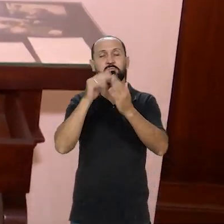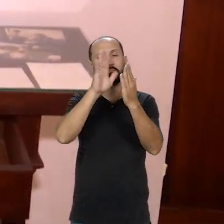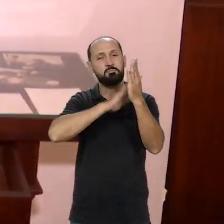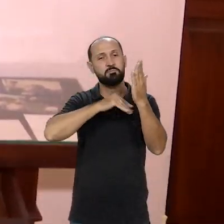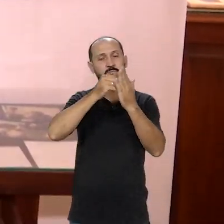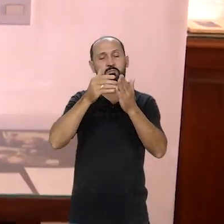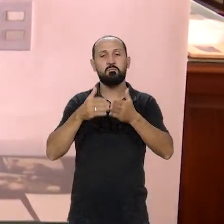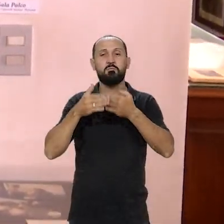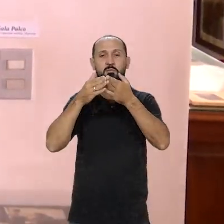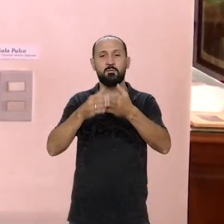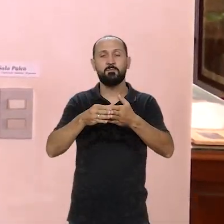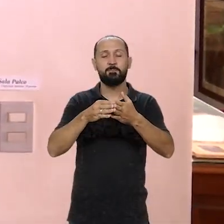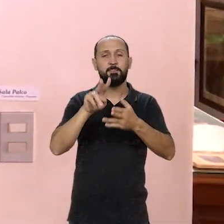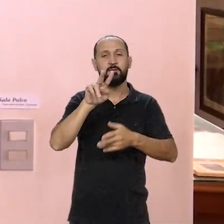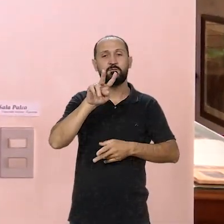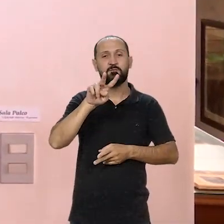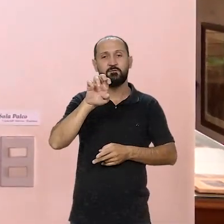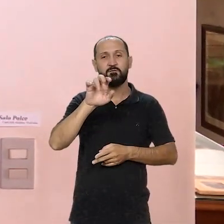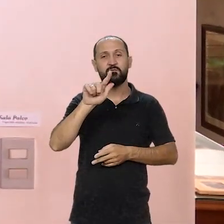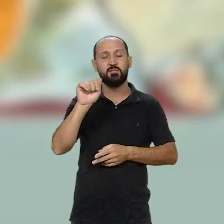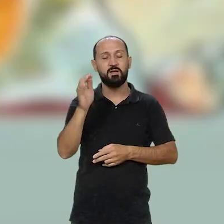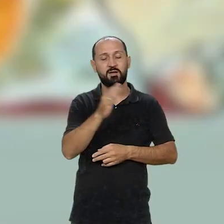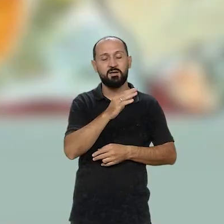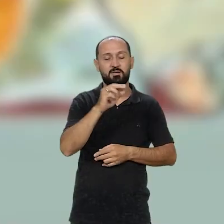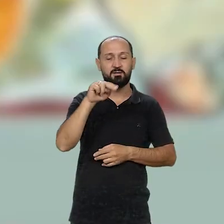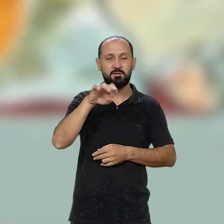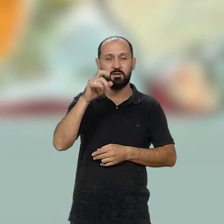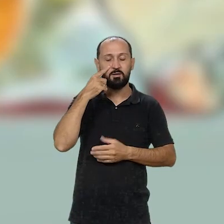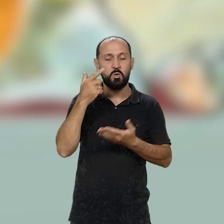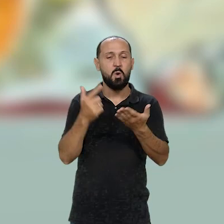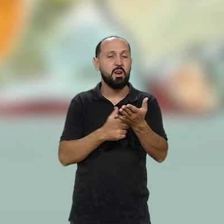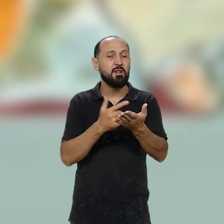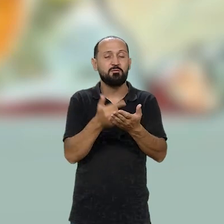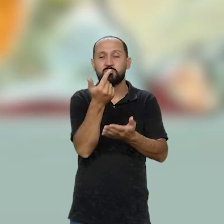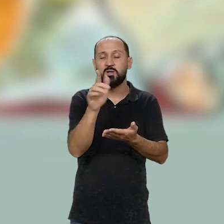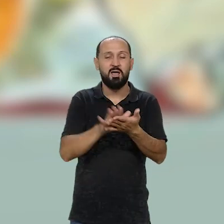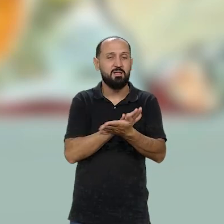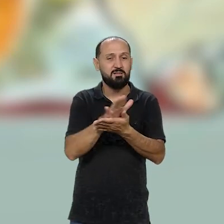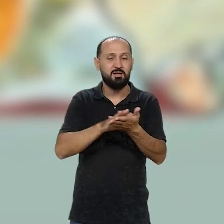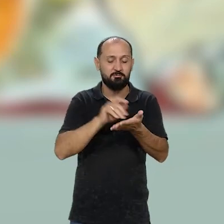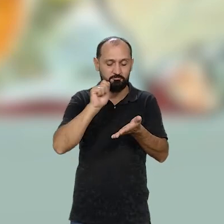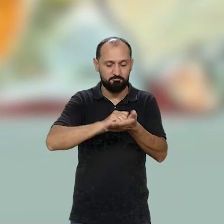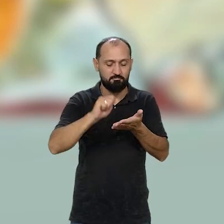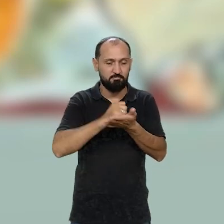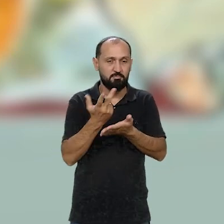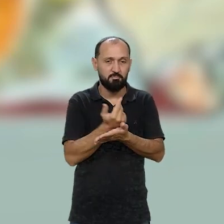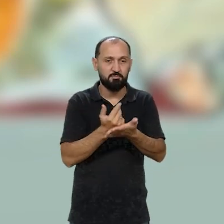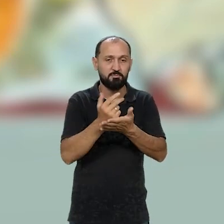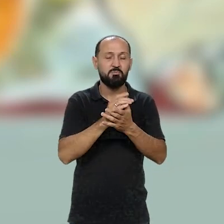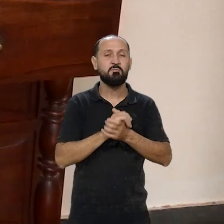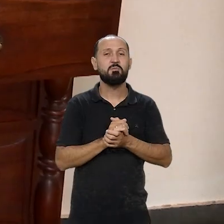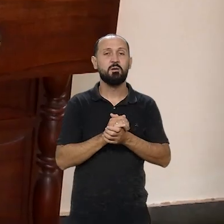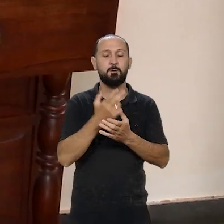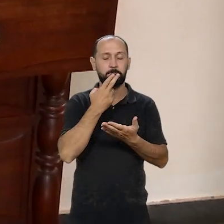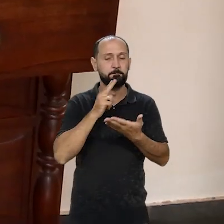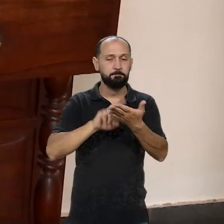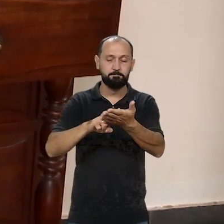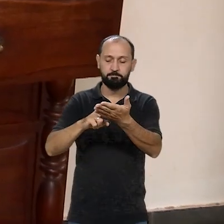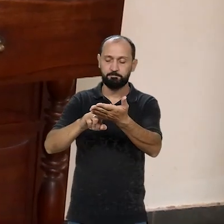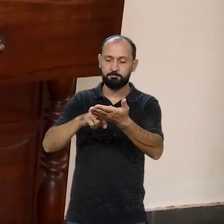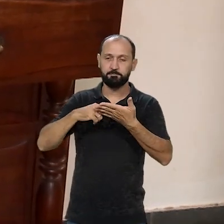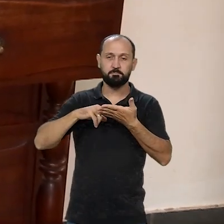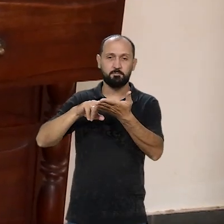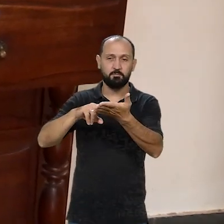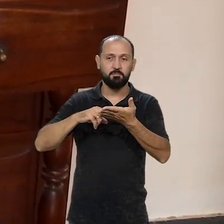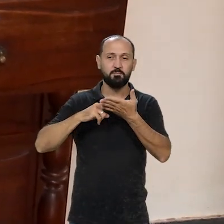da artista corumbaense Vega Neri e o livro Sobre Nada, que ela ilustrou para o poeta. Correspondências